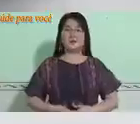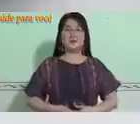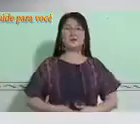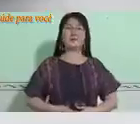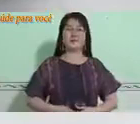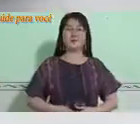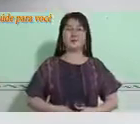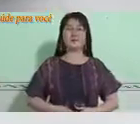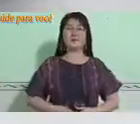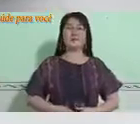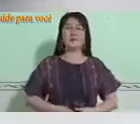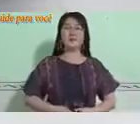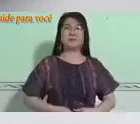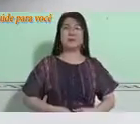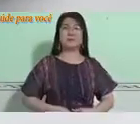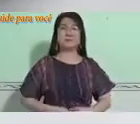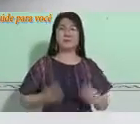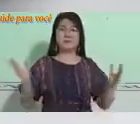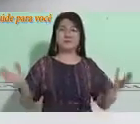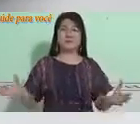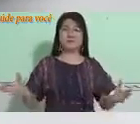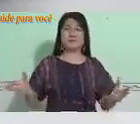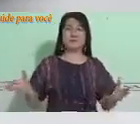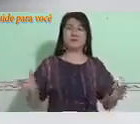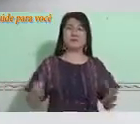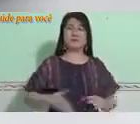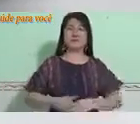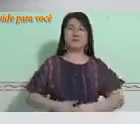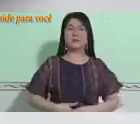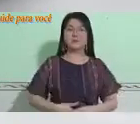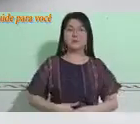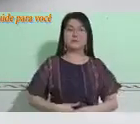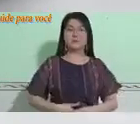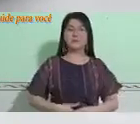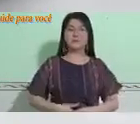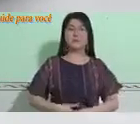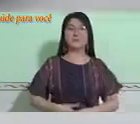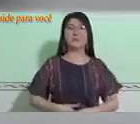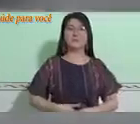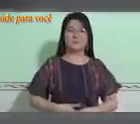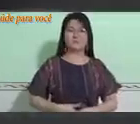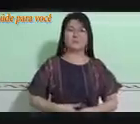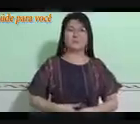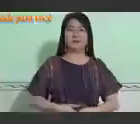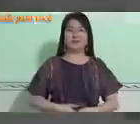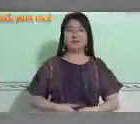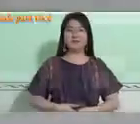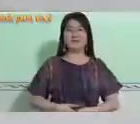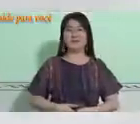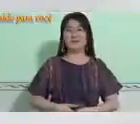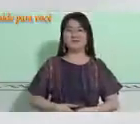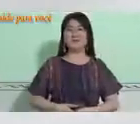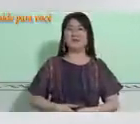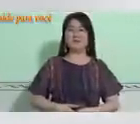O tratamento para a enxaqueca normalmente tem como objetivo aliviar a dor de cabeça intensa e constante, sendo